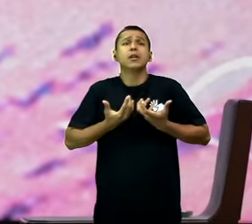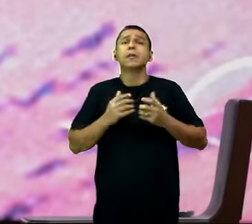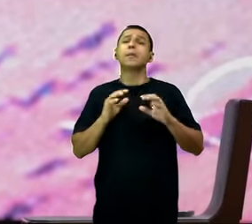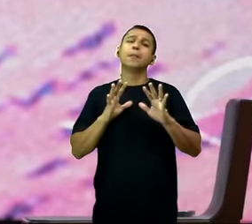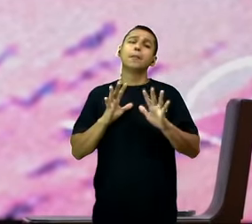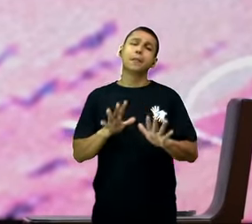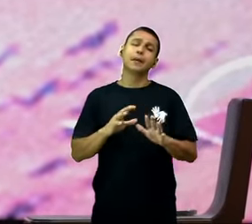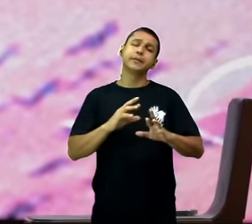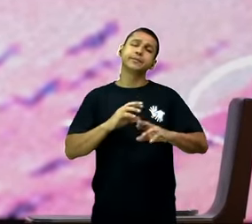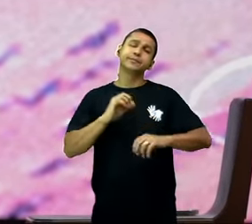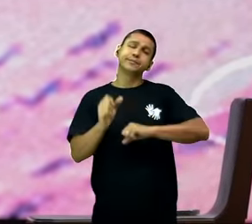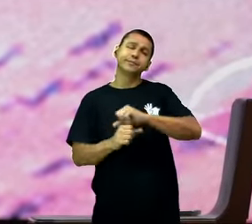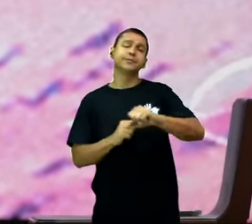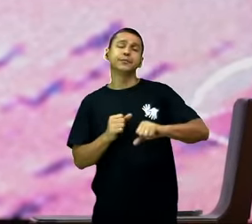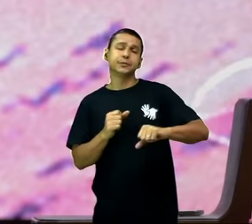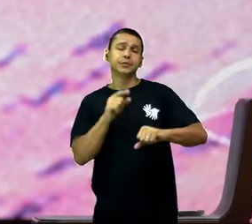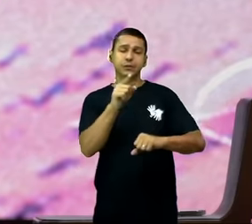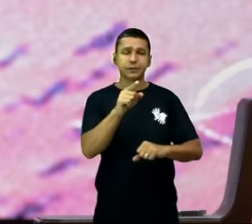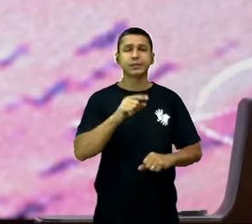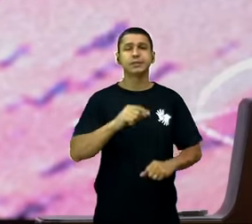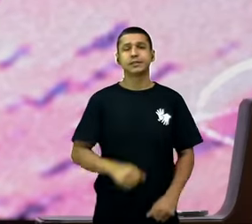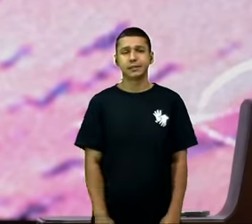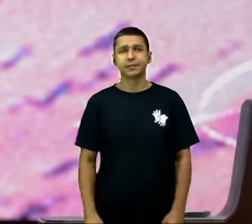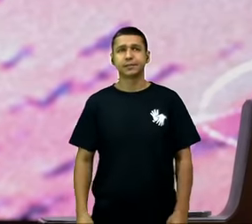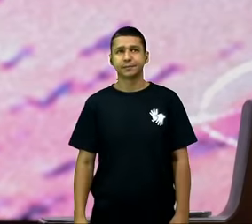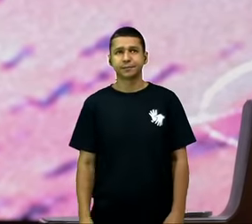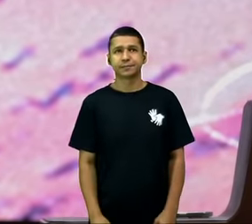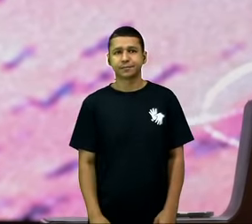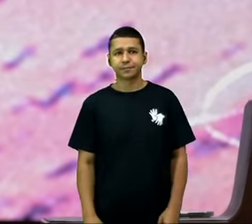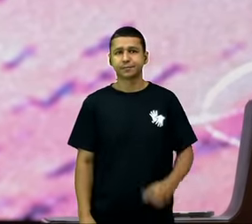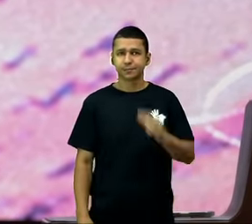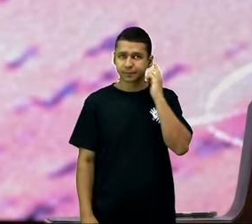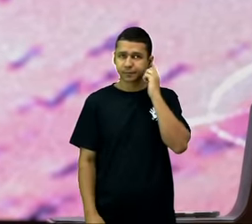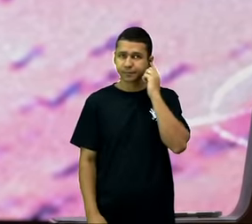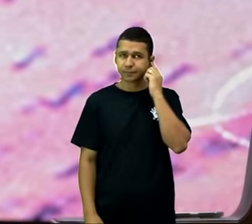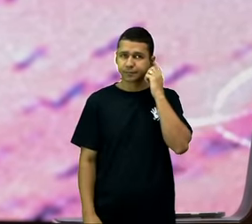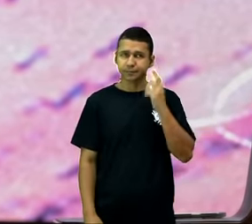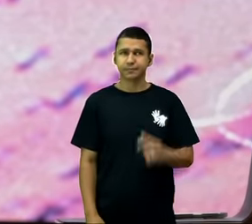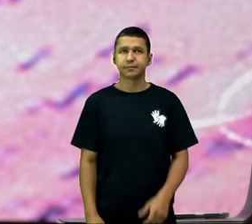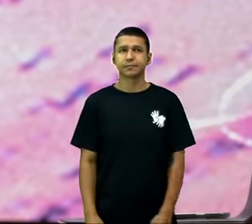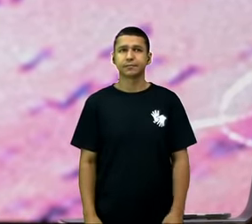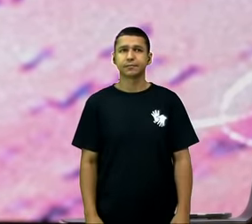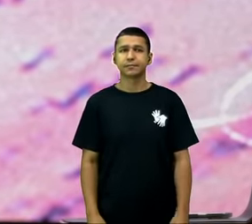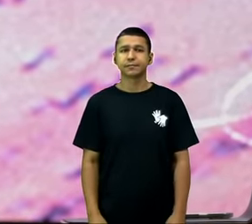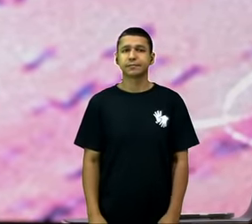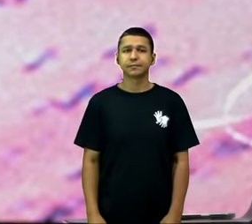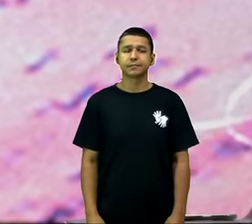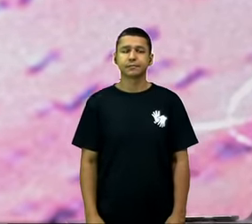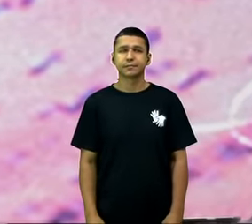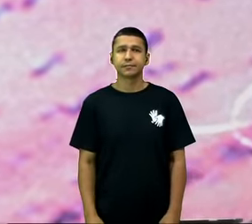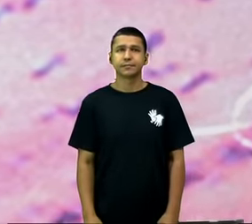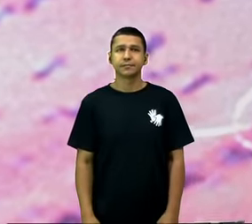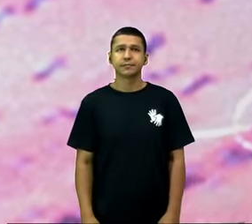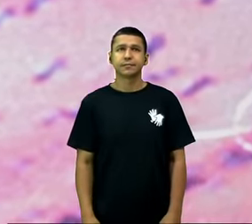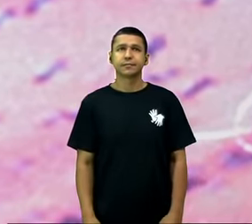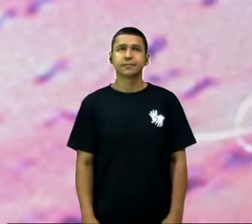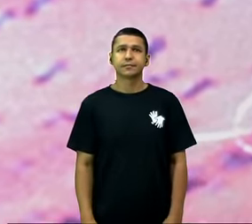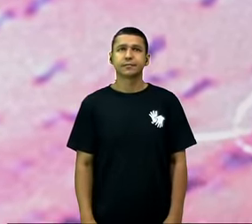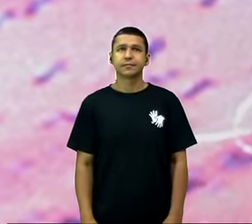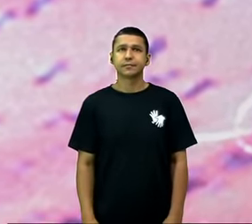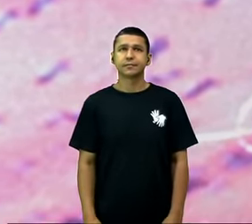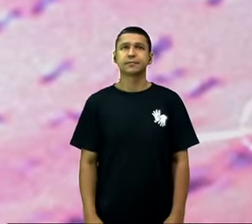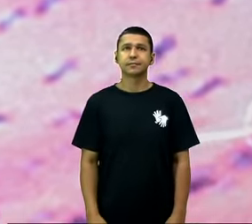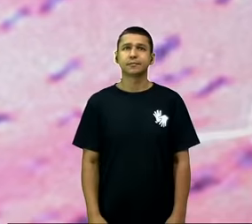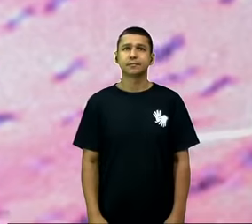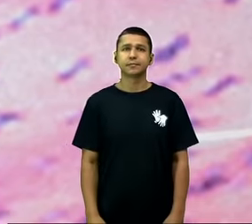Deus te deu. Porque Deus é maravilhoso, Deus é bom. Está te distraindo, você nem está vendo. Um milagre.